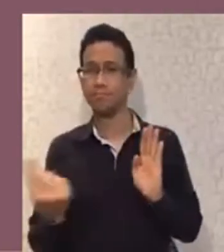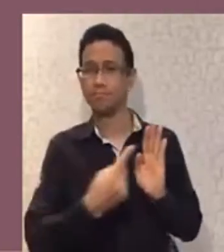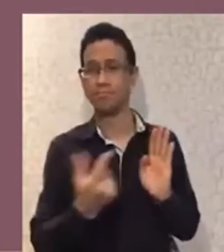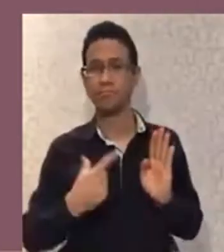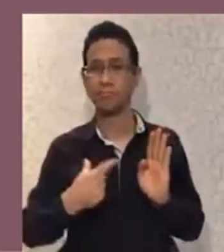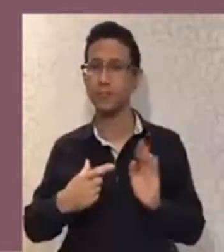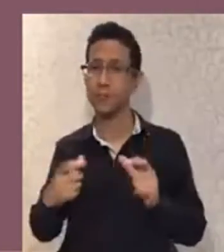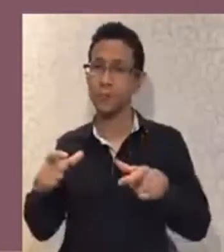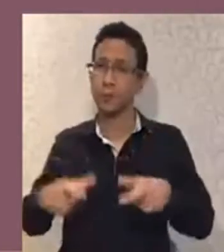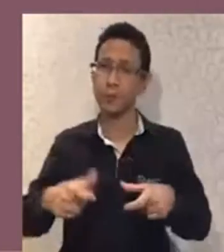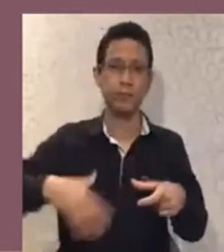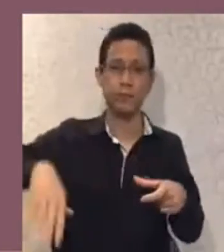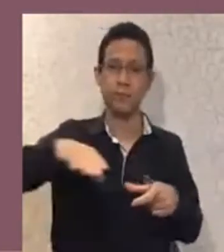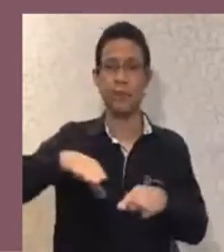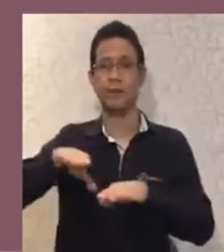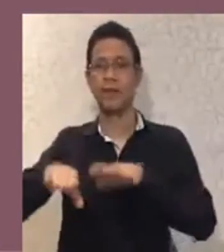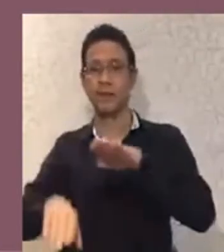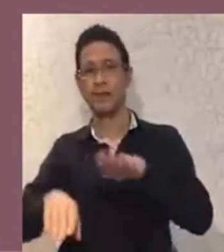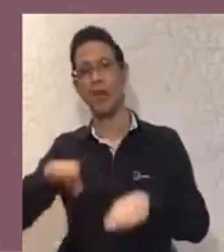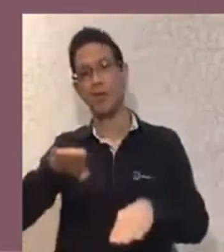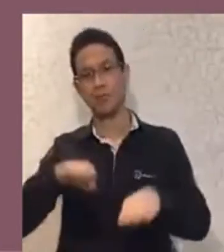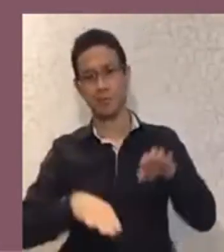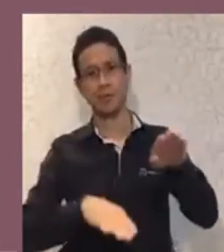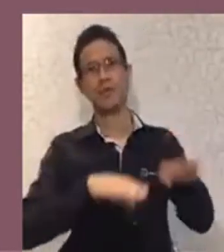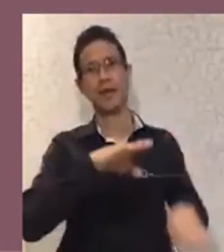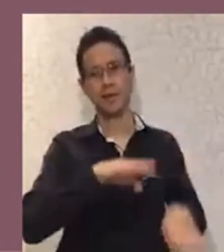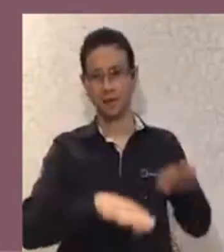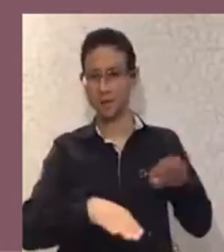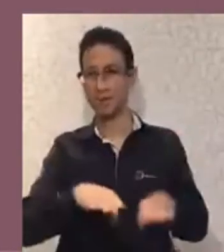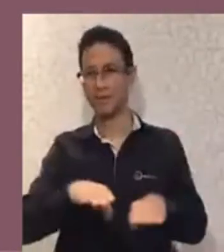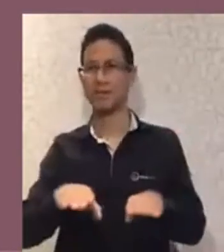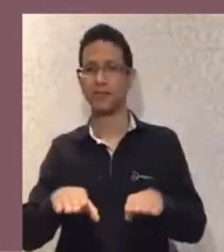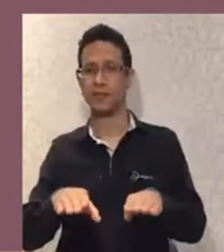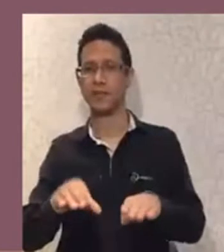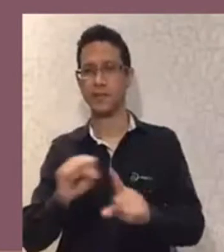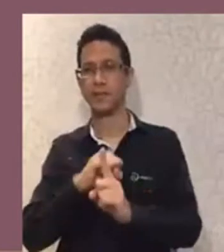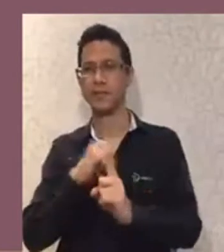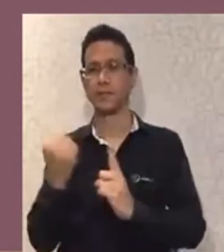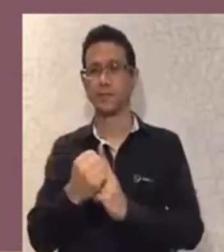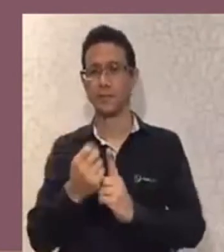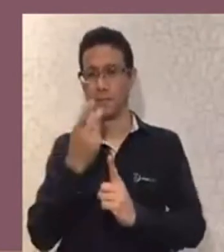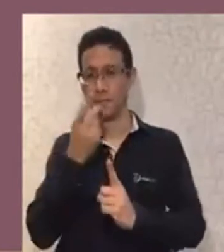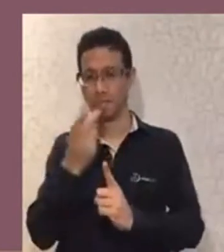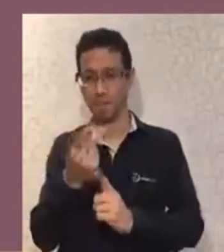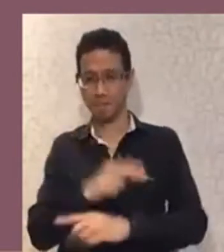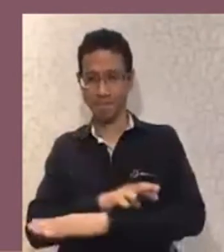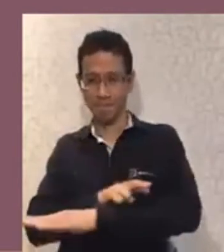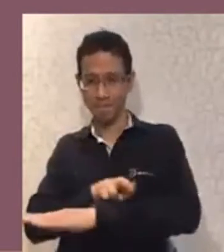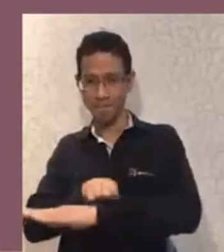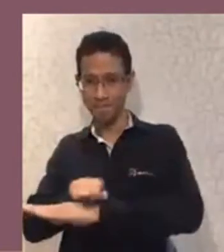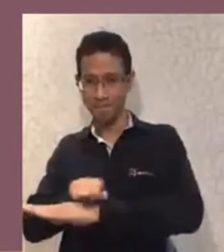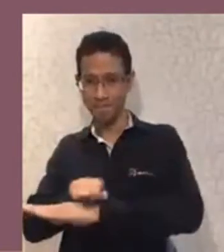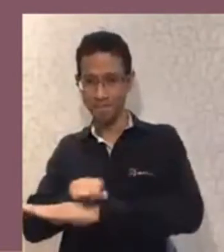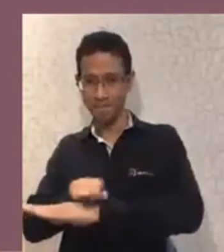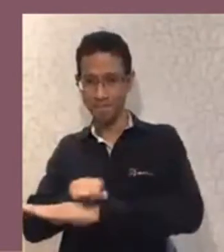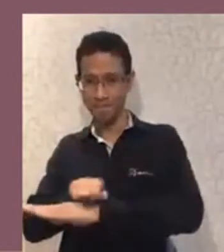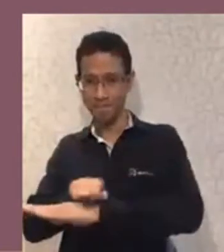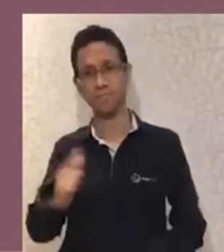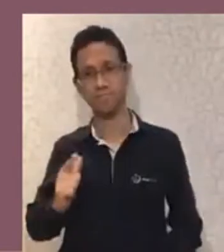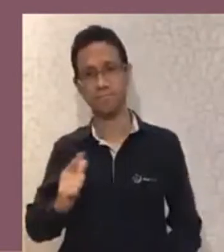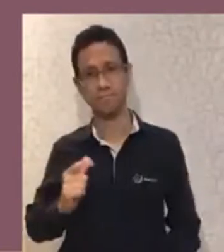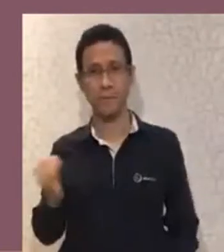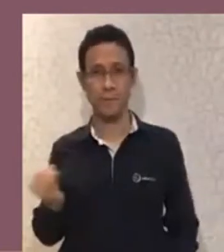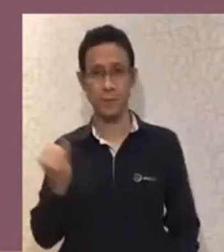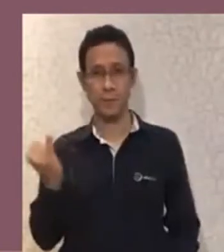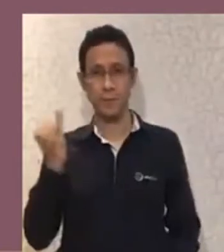âmbito da desigualdade social, né? Quando a gente está falando de raça, né, e aí é muito importante a gente